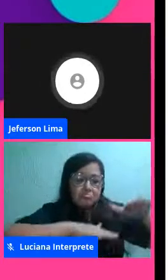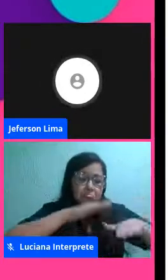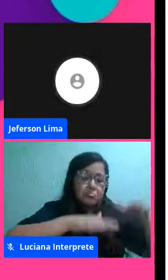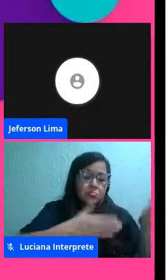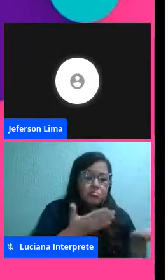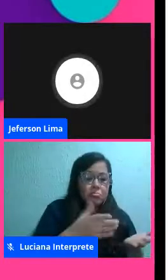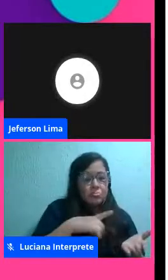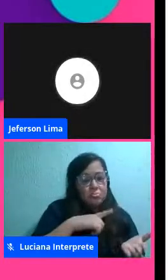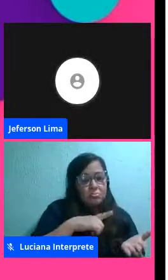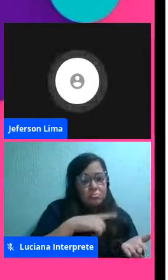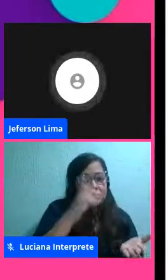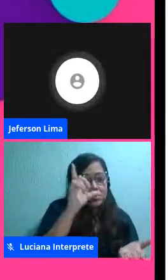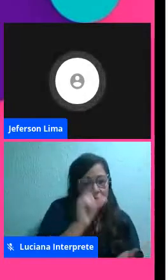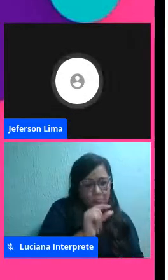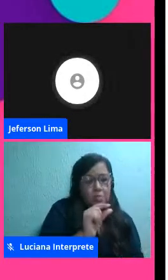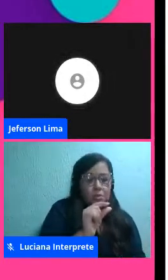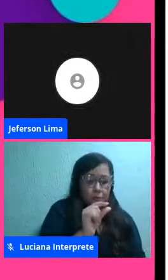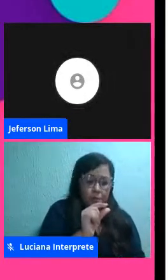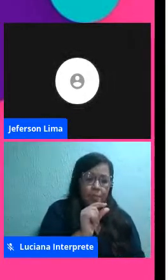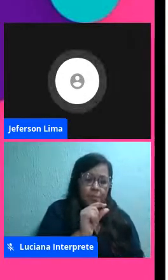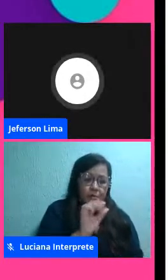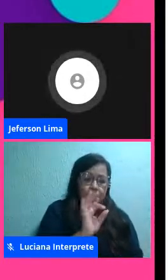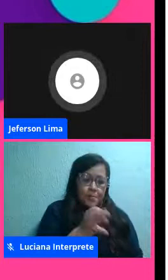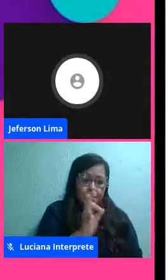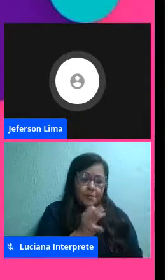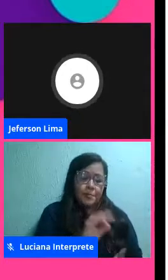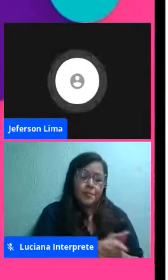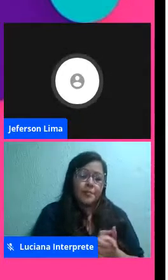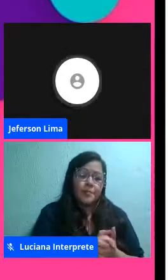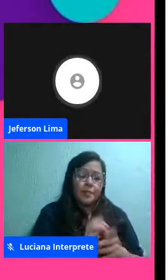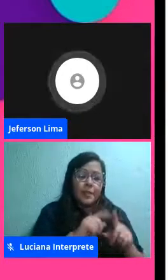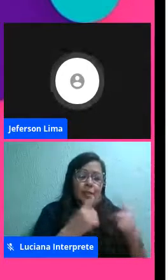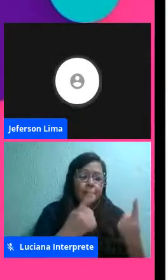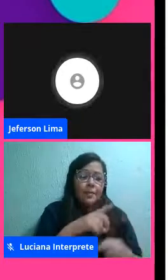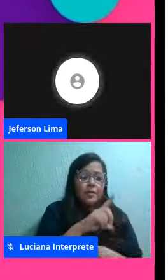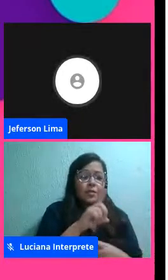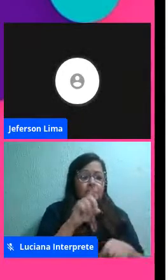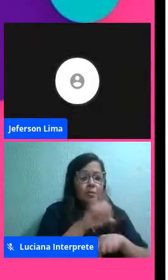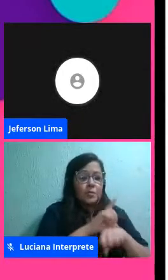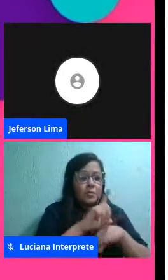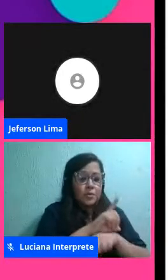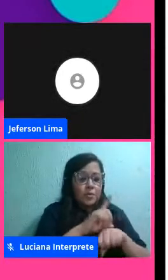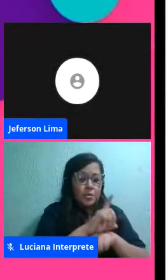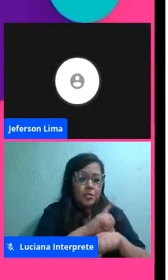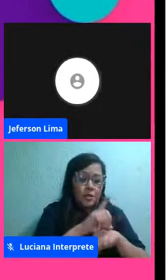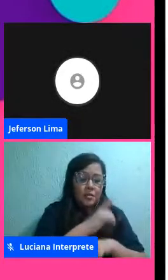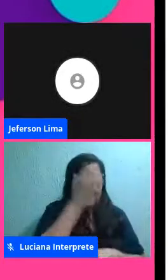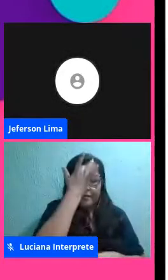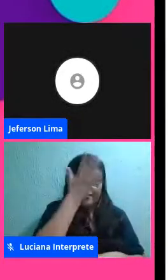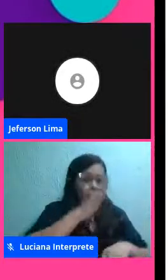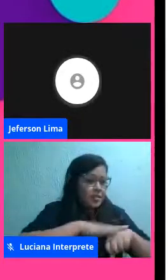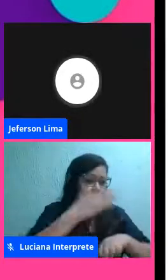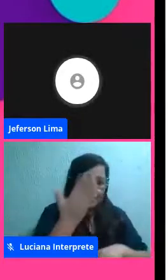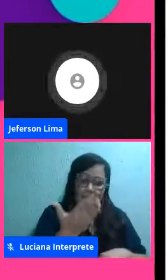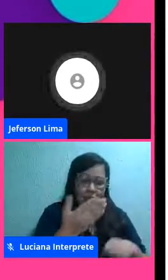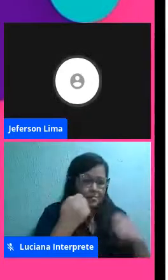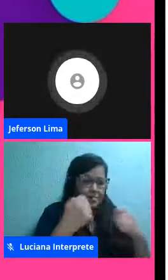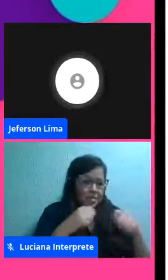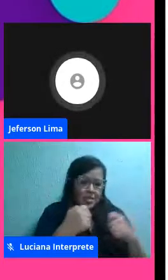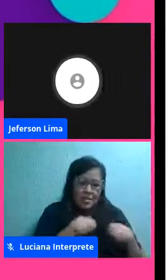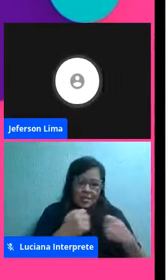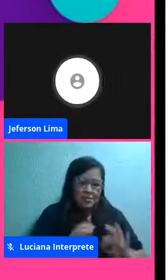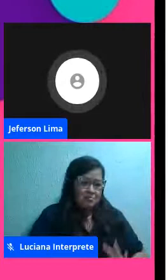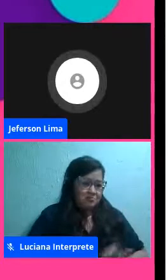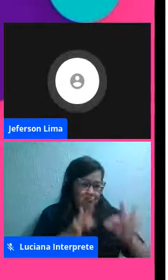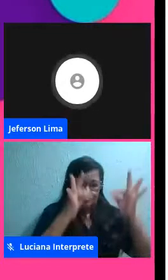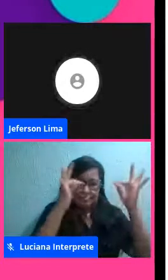menores aí dele, a gente precisa computar essas variações menores. O sinal digital, ele é muito mais fácil de computar do que o sinal analógico, precisa de técnicas específicas, né, tanto que o sinal digital a gente